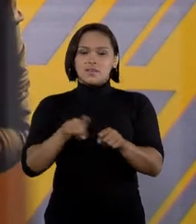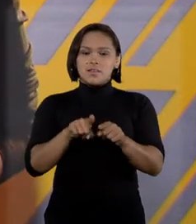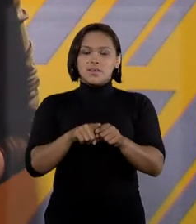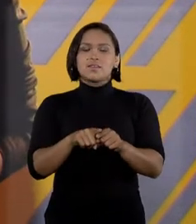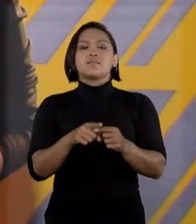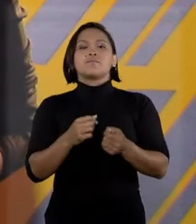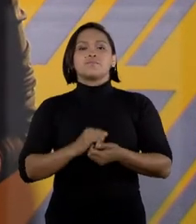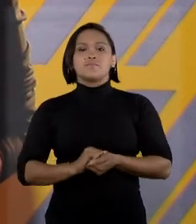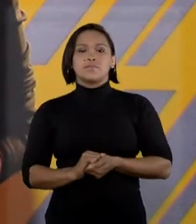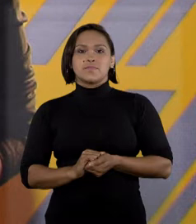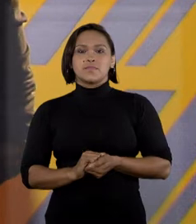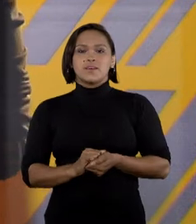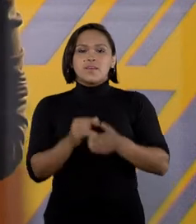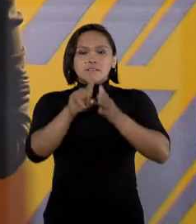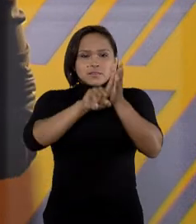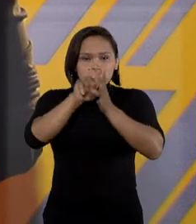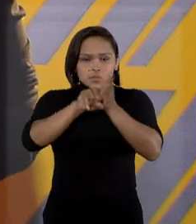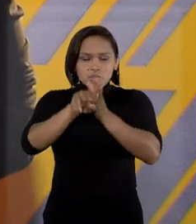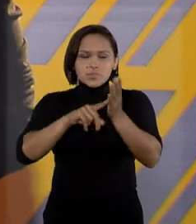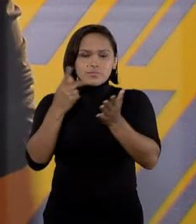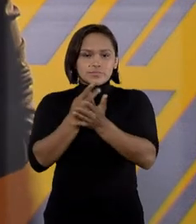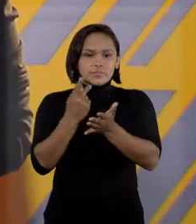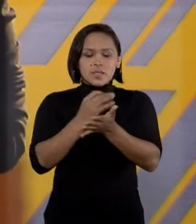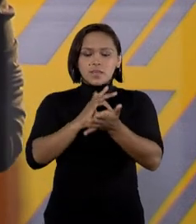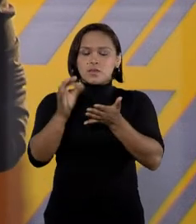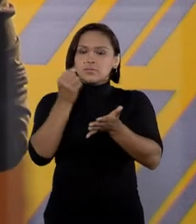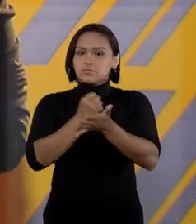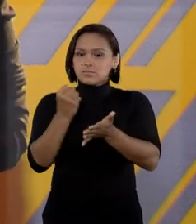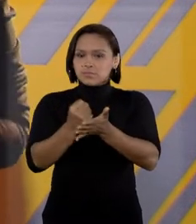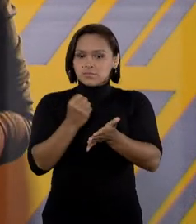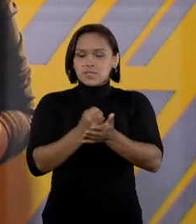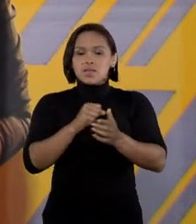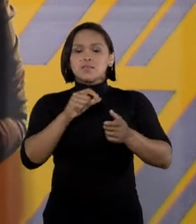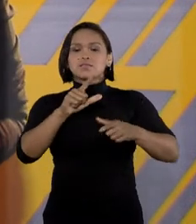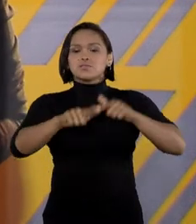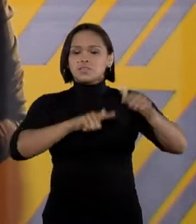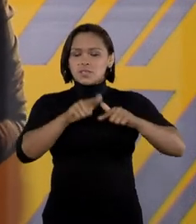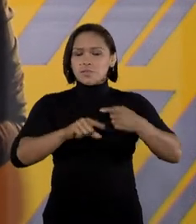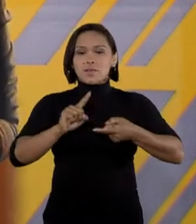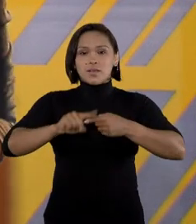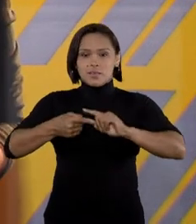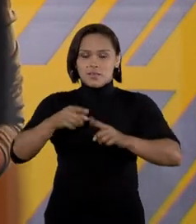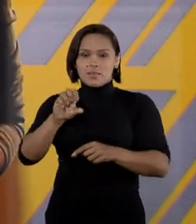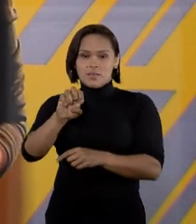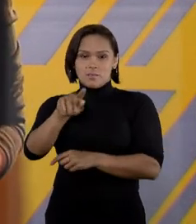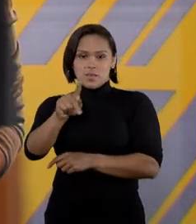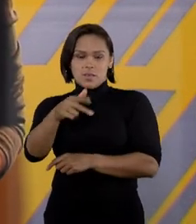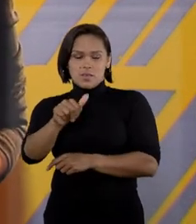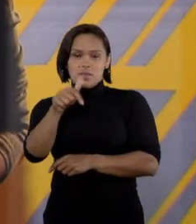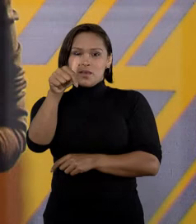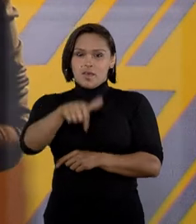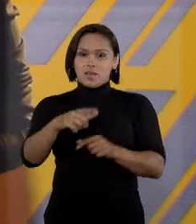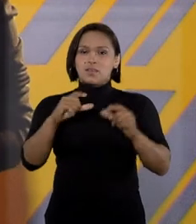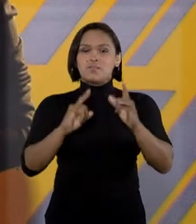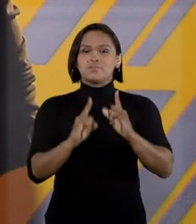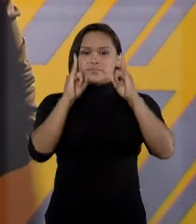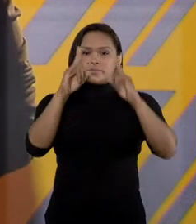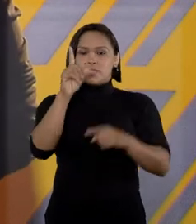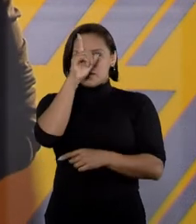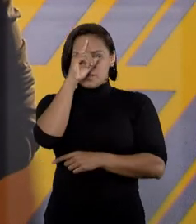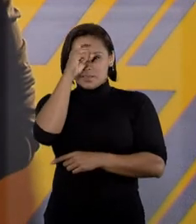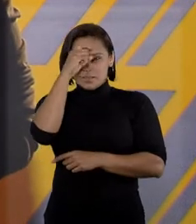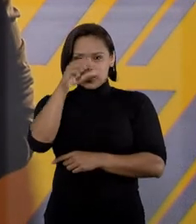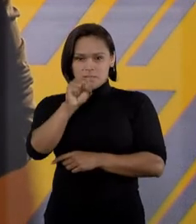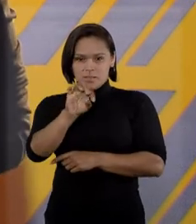Operação Grabato, que investiga ilegalidades na contratação de serviços e equipamentos para o hospital de campanha montado na capital durante